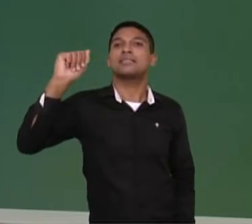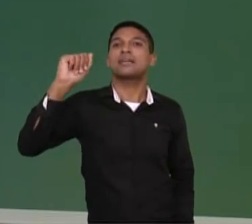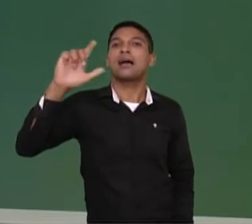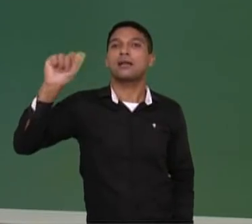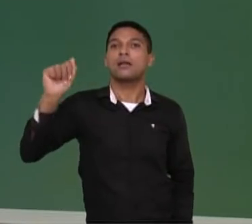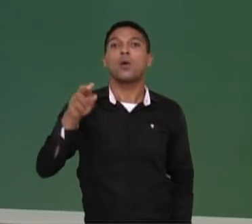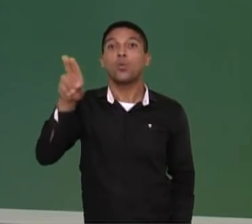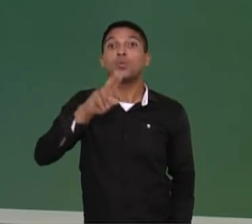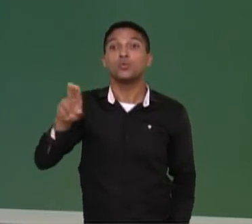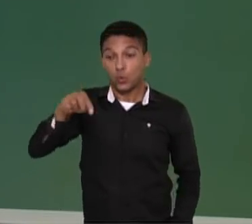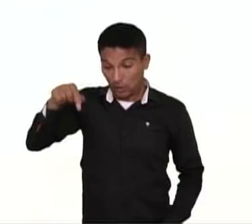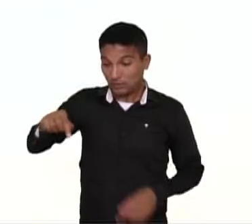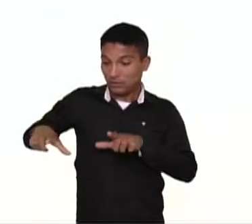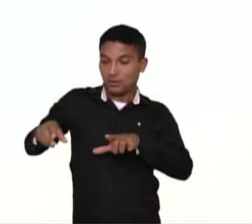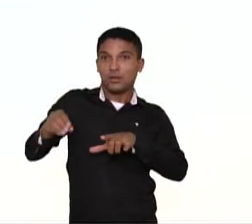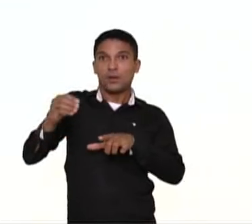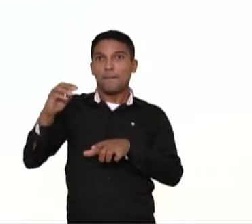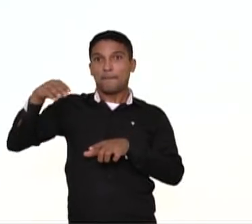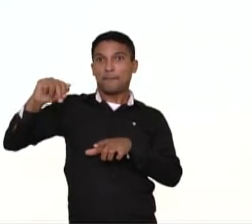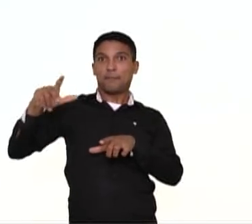nós já voltamos com a solução.